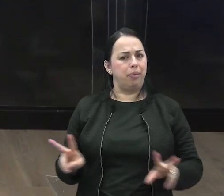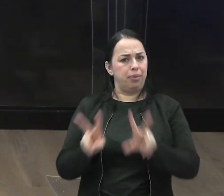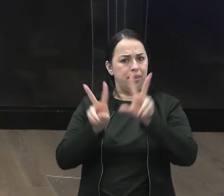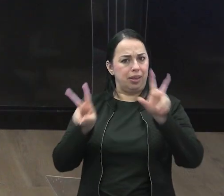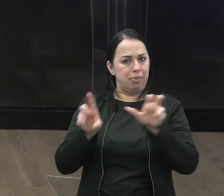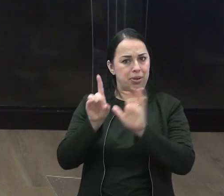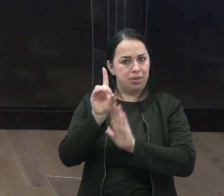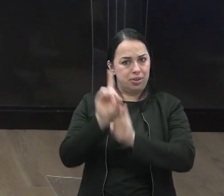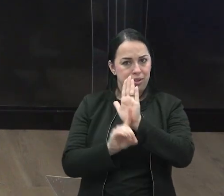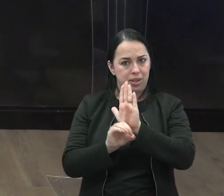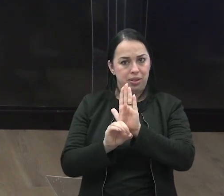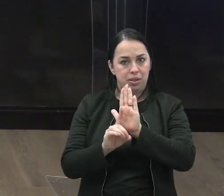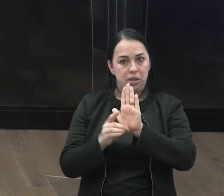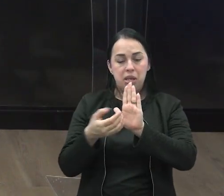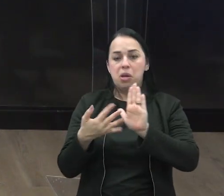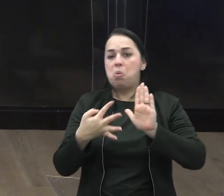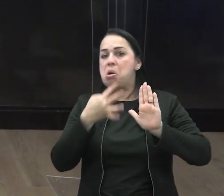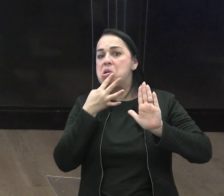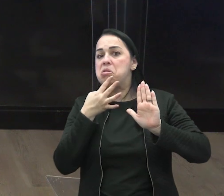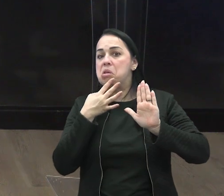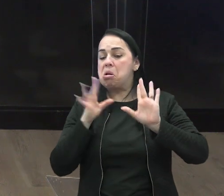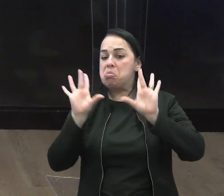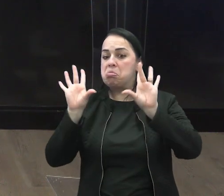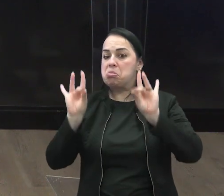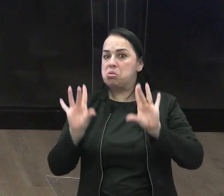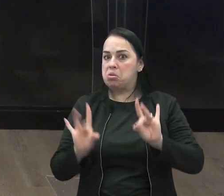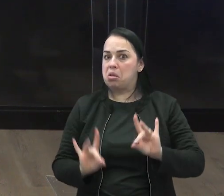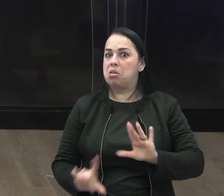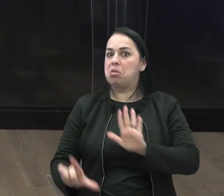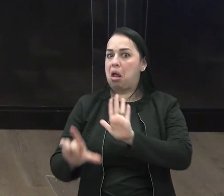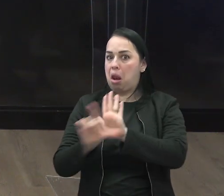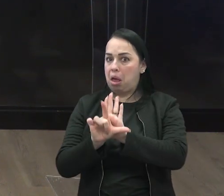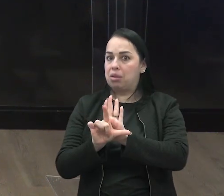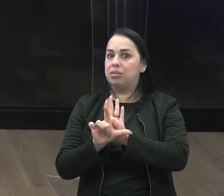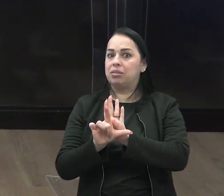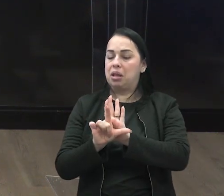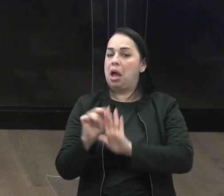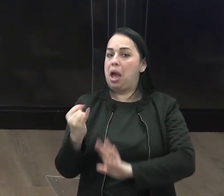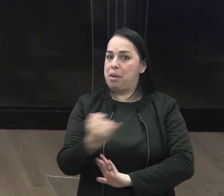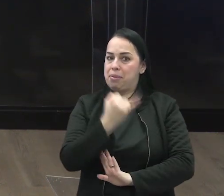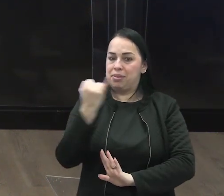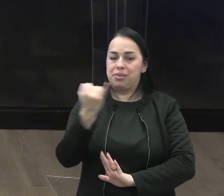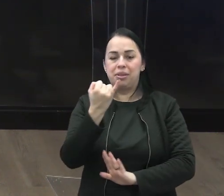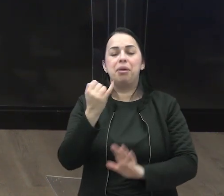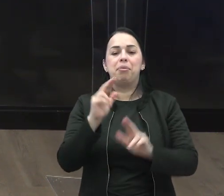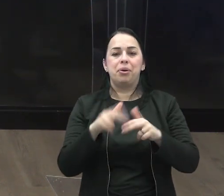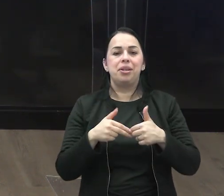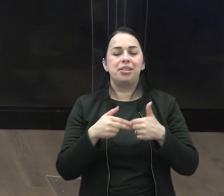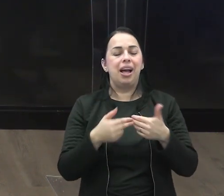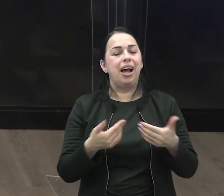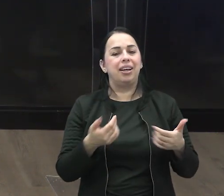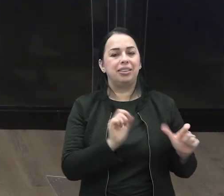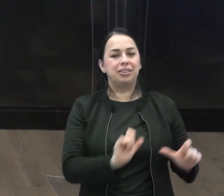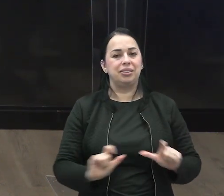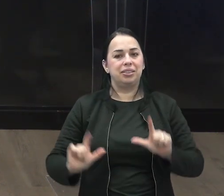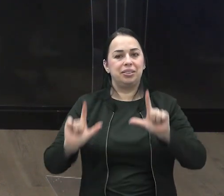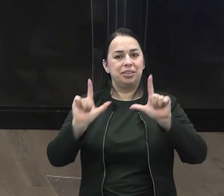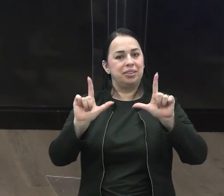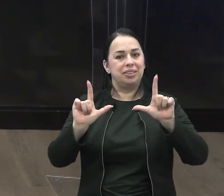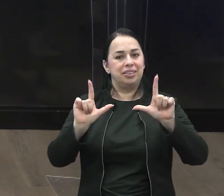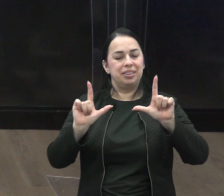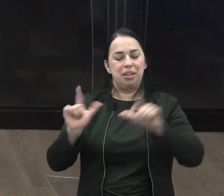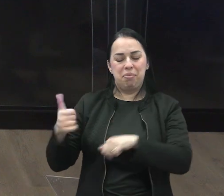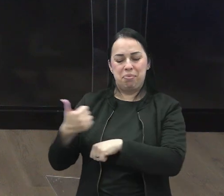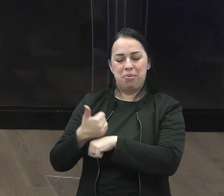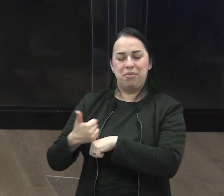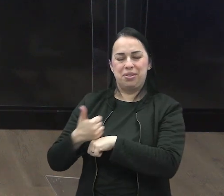Vamos falar sobre direito? Conhecer o que diz a legislação brasileira é super importante, né, para o exercício da cidadania. E aqui no Boletim, a gente conta